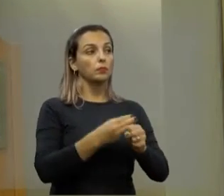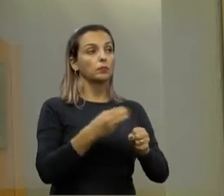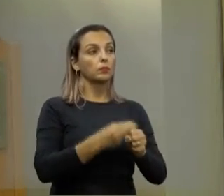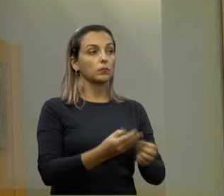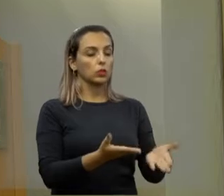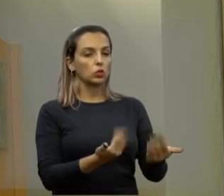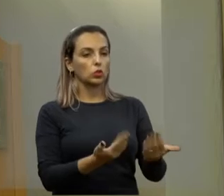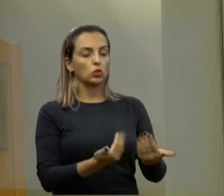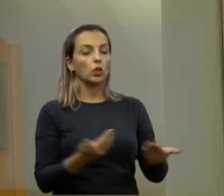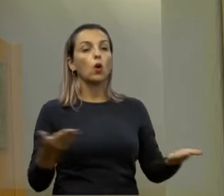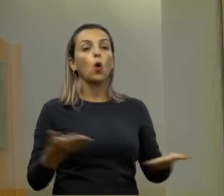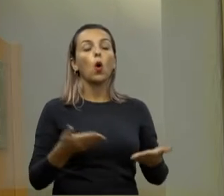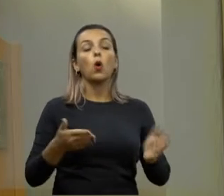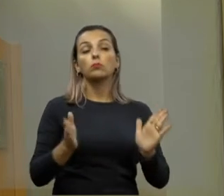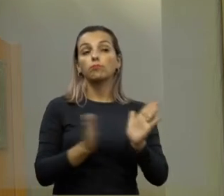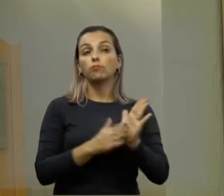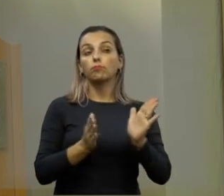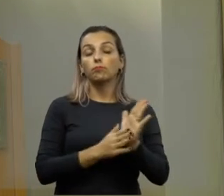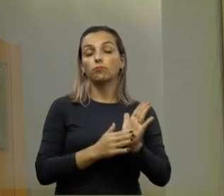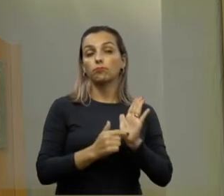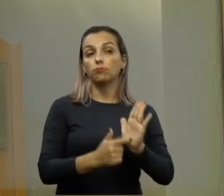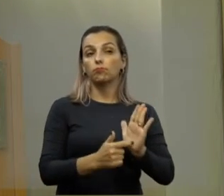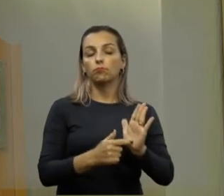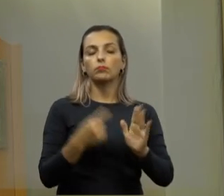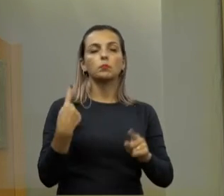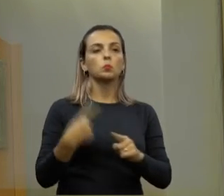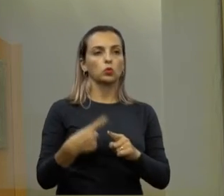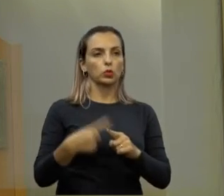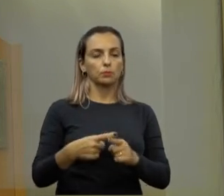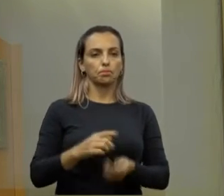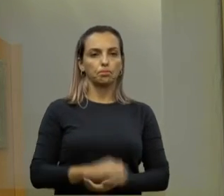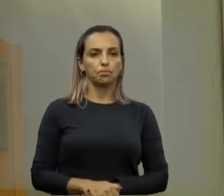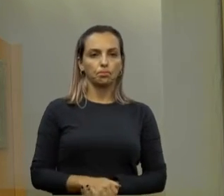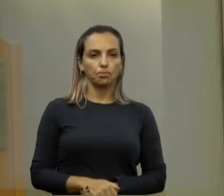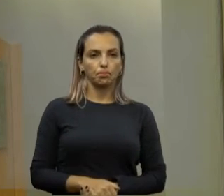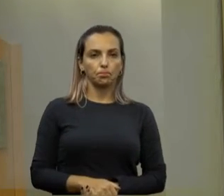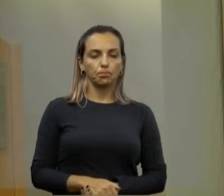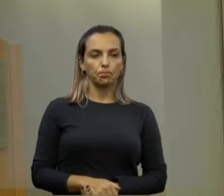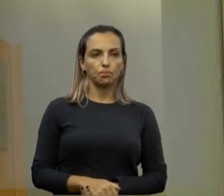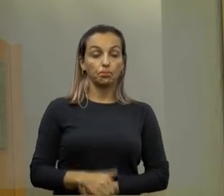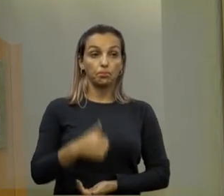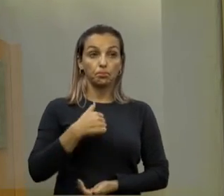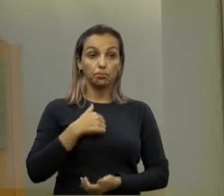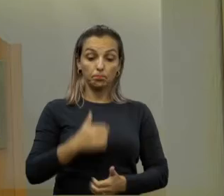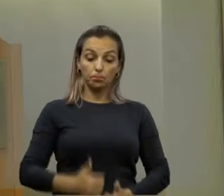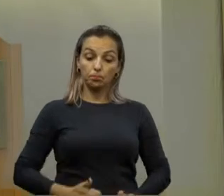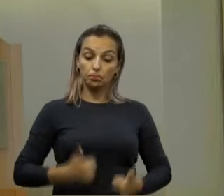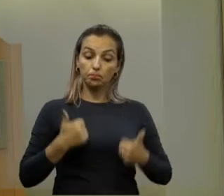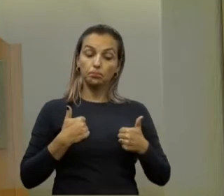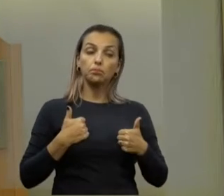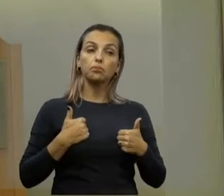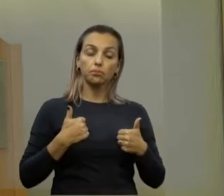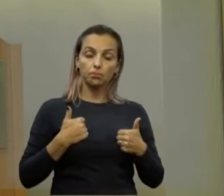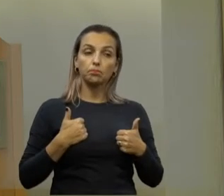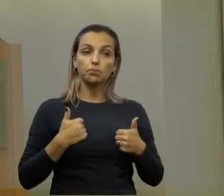está sendo proposto essa noite aqui na casa primeiro porque eu tive o prazer de poder acompanhar das do